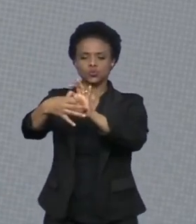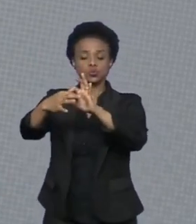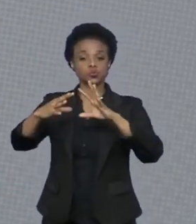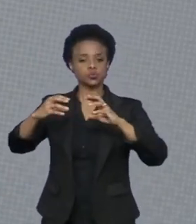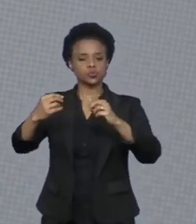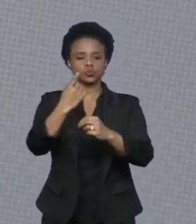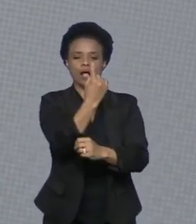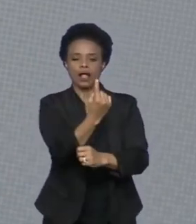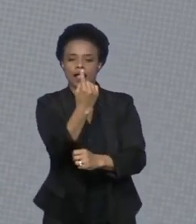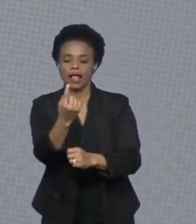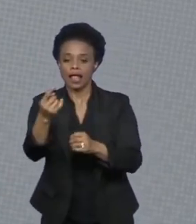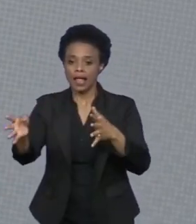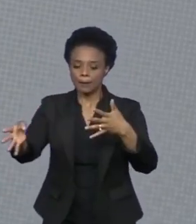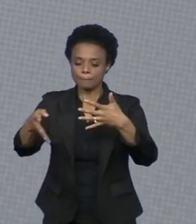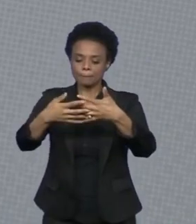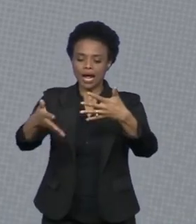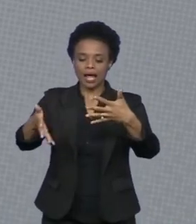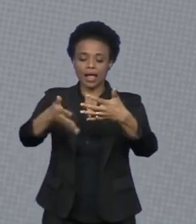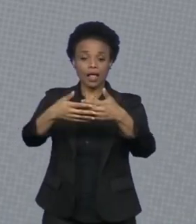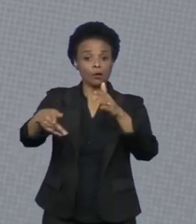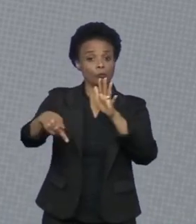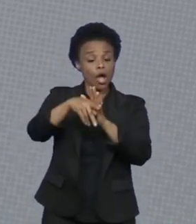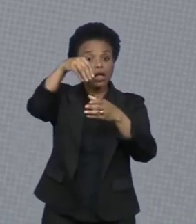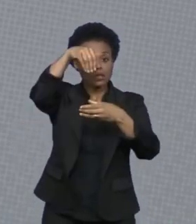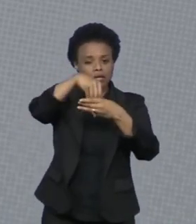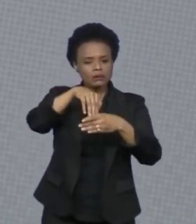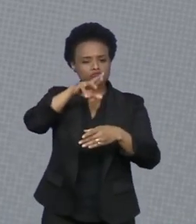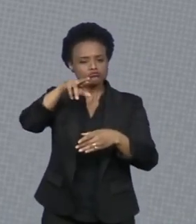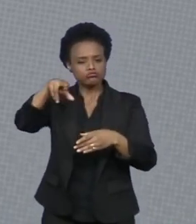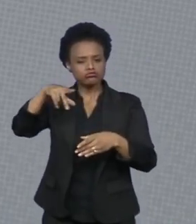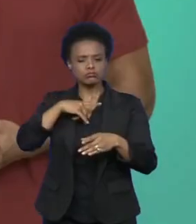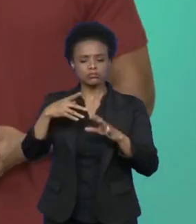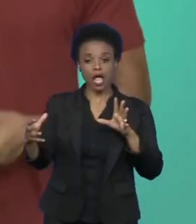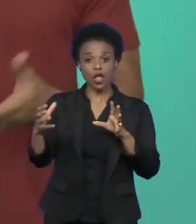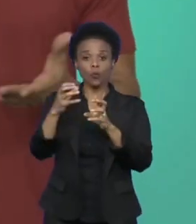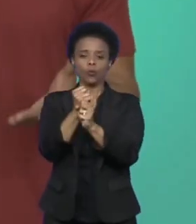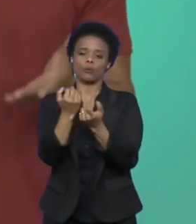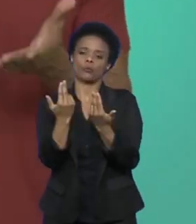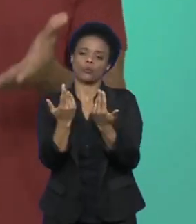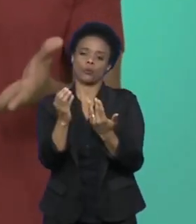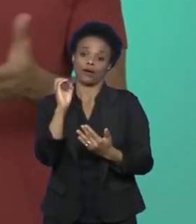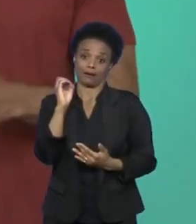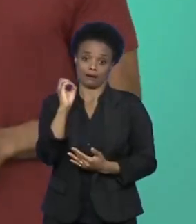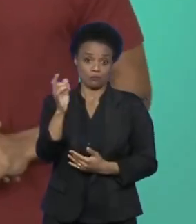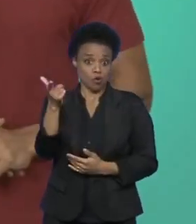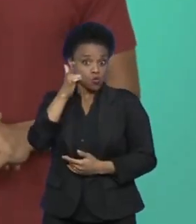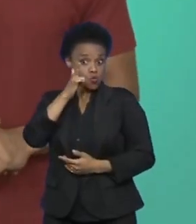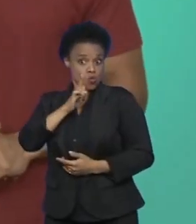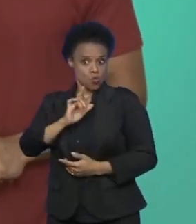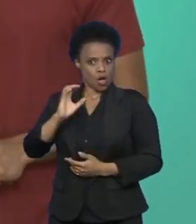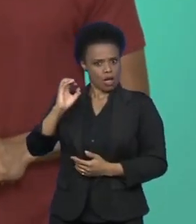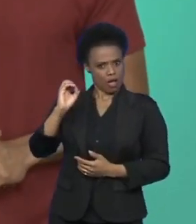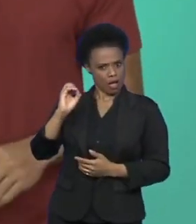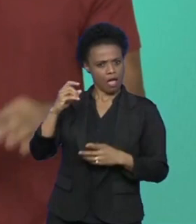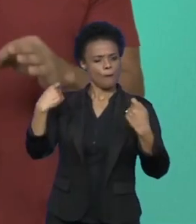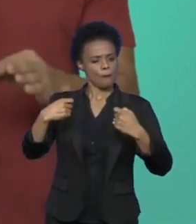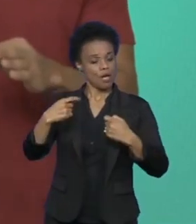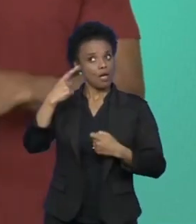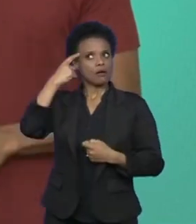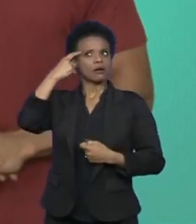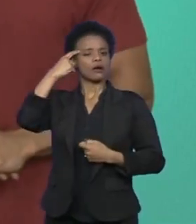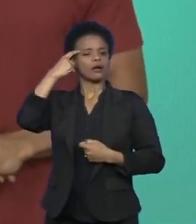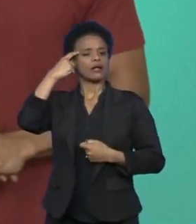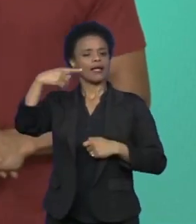uma malha no interior do circuito elétrico, teremos uma soma igual a zero. Para obter a soma zero, é preciso levar em conta o